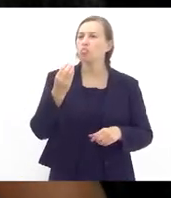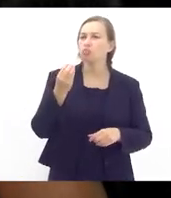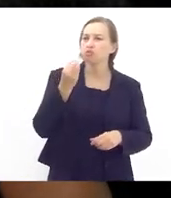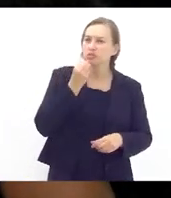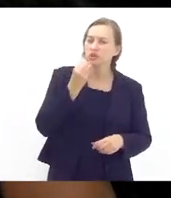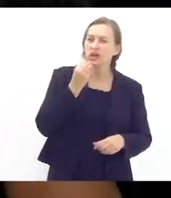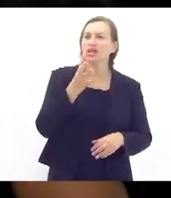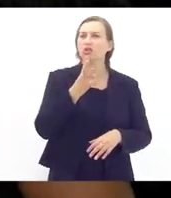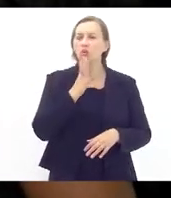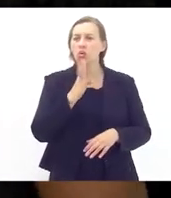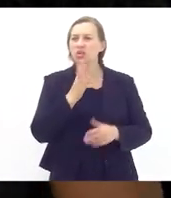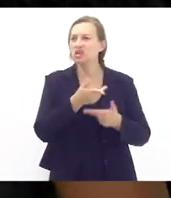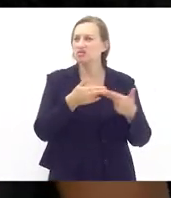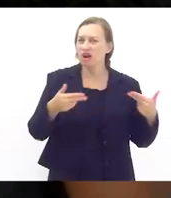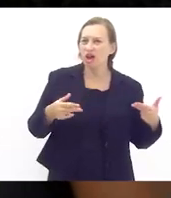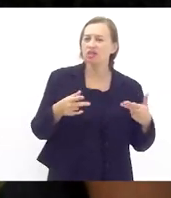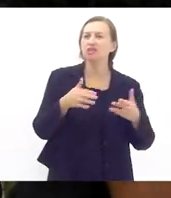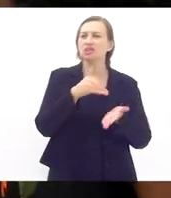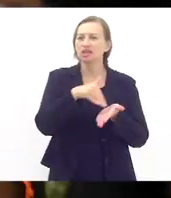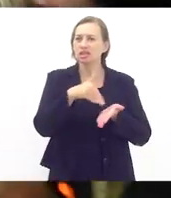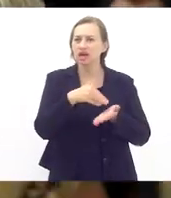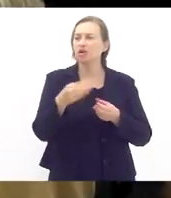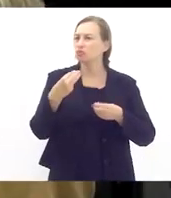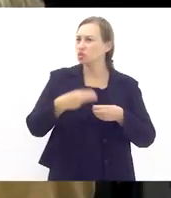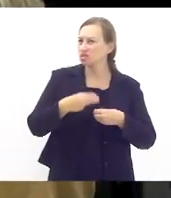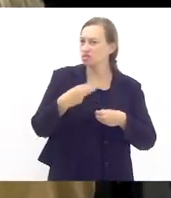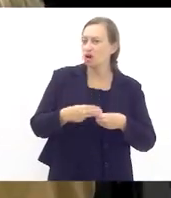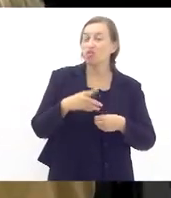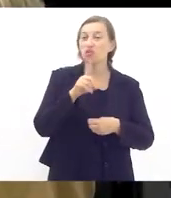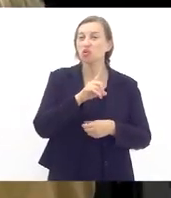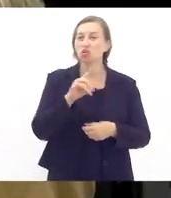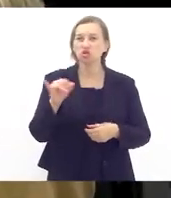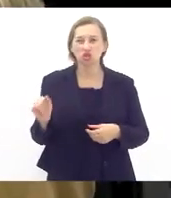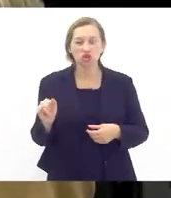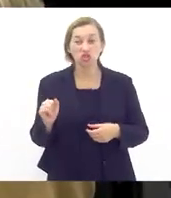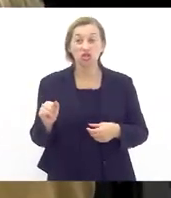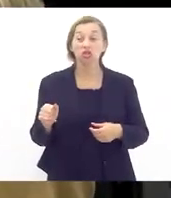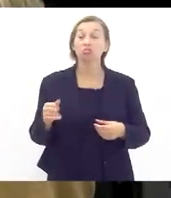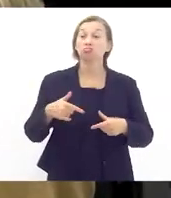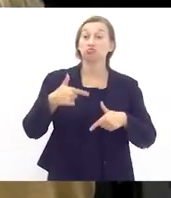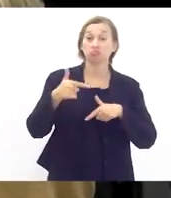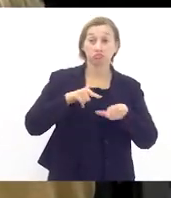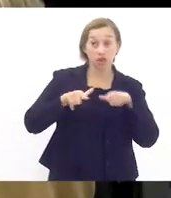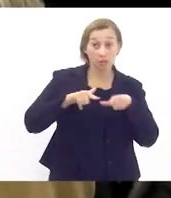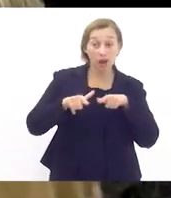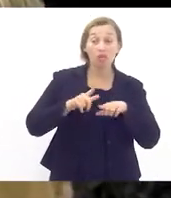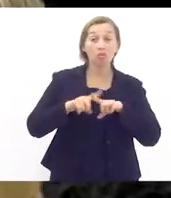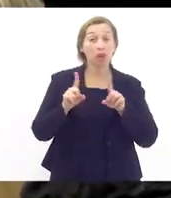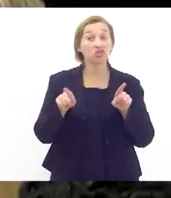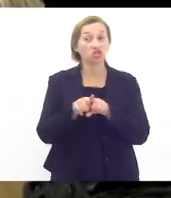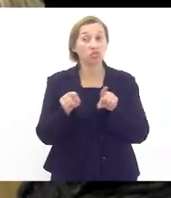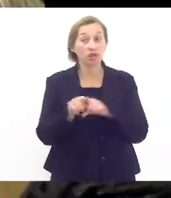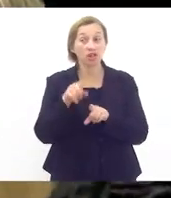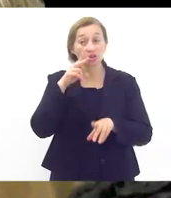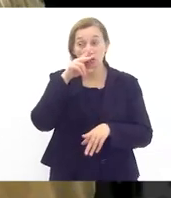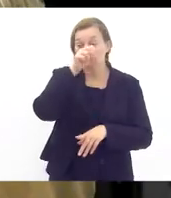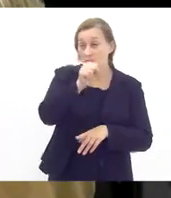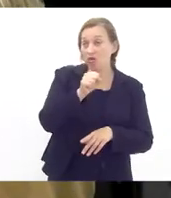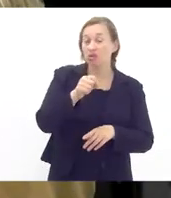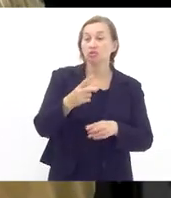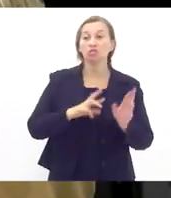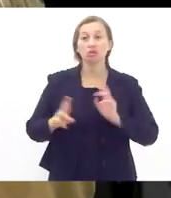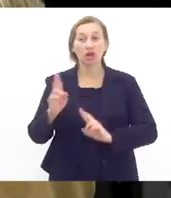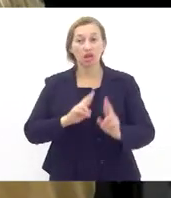conhecer muito secretários municipais foi um dia um dia de muito trabalho mas um dia também de fortalecimento do nosso